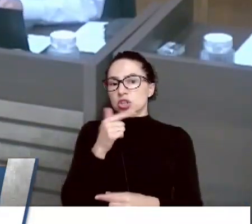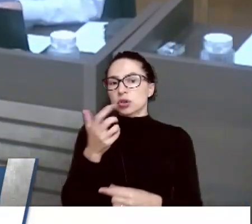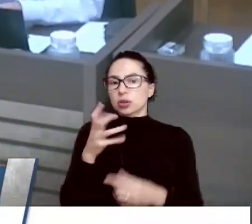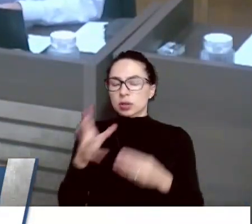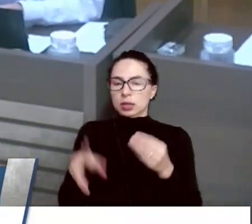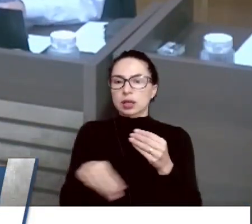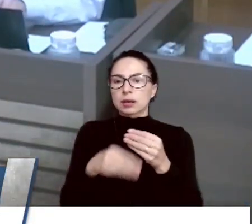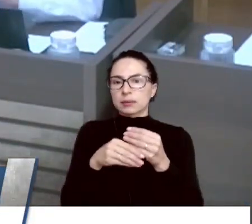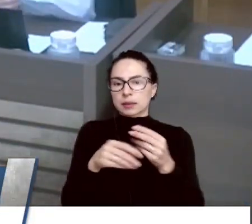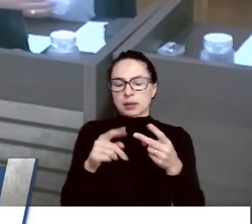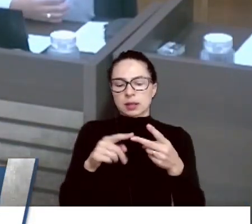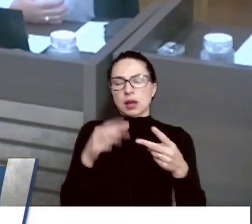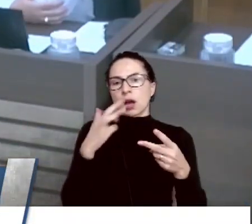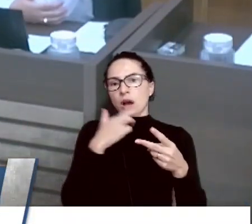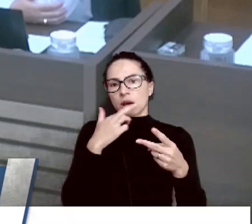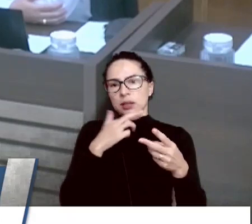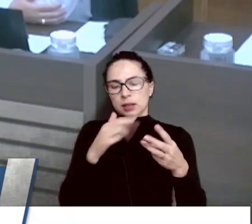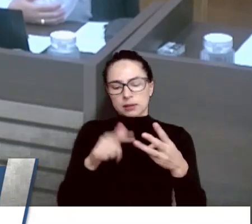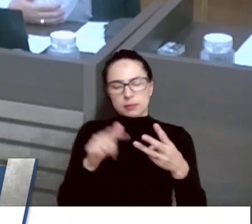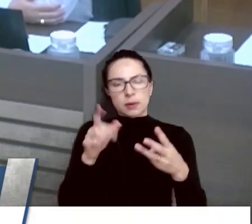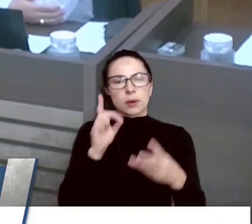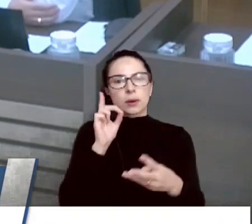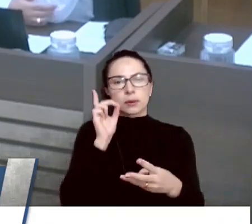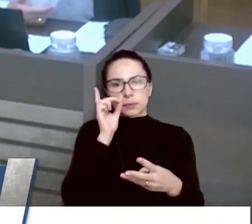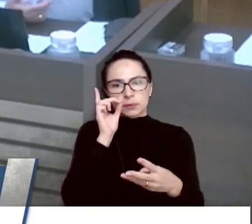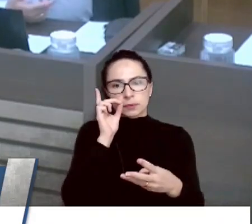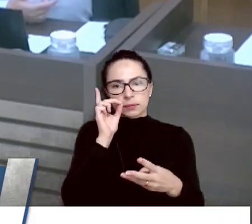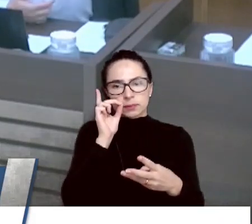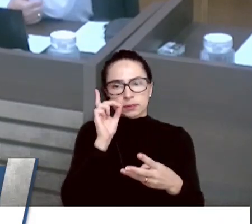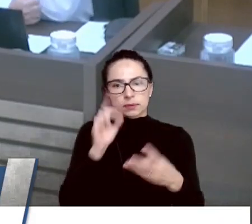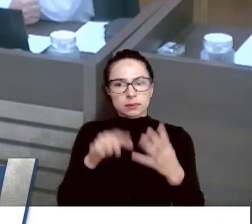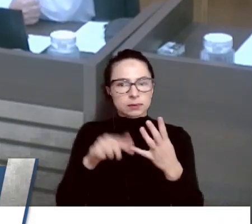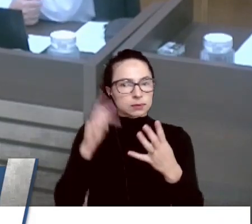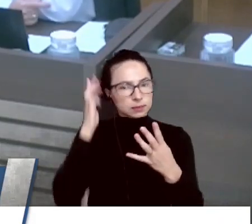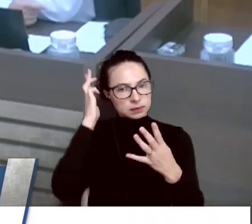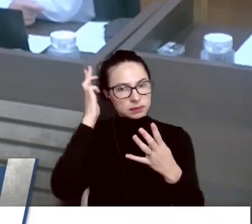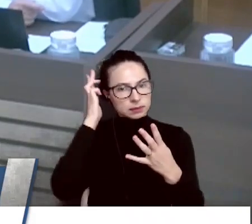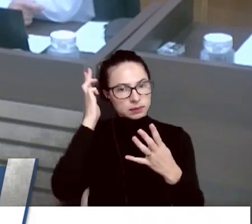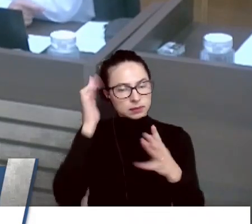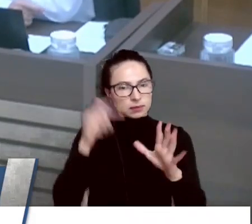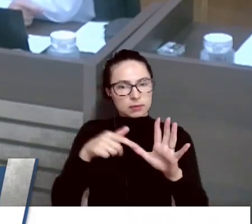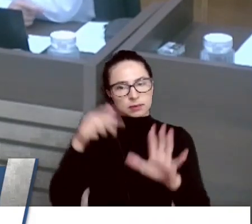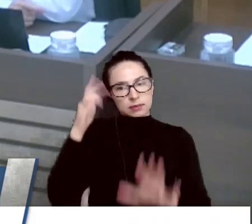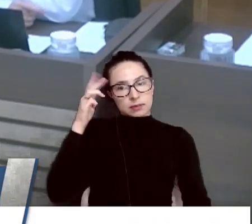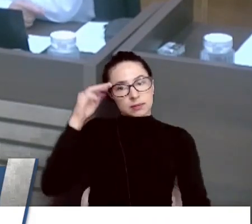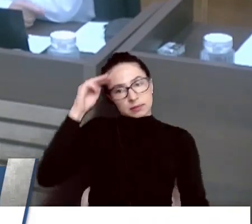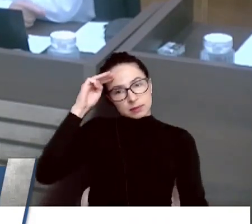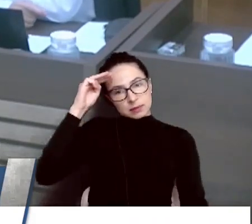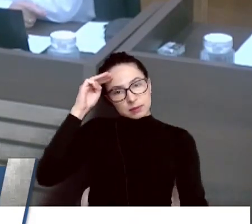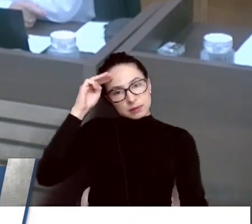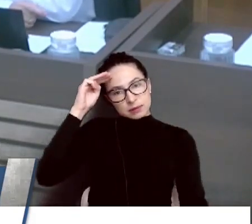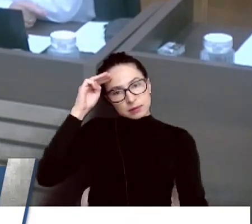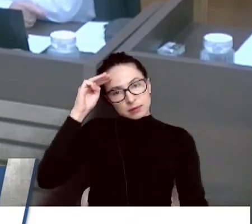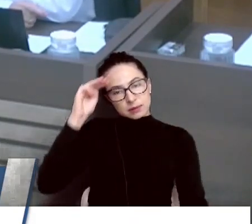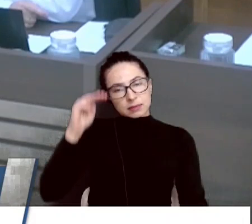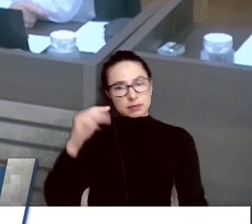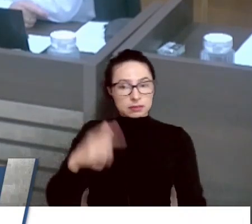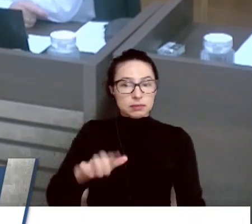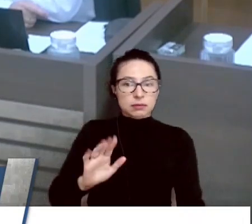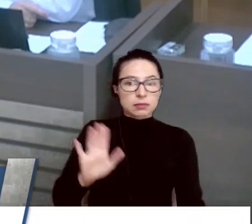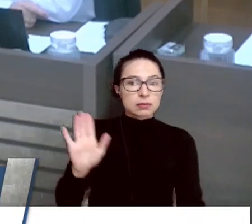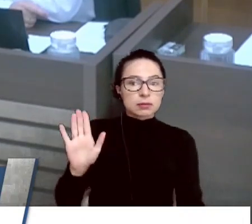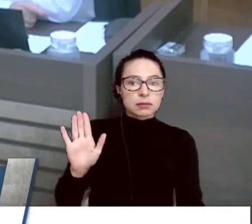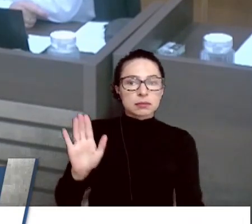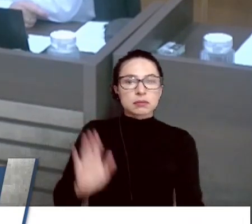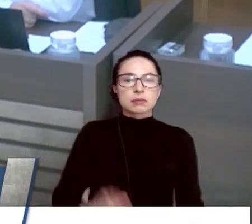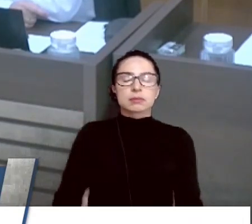cumprimento, Ronaldo Carvalho, depois Donizete da Farmácia, Zezinho Cabeleireiro, Marcelo Tide. Mais algum? Bom,